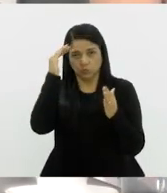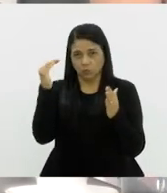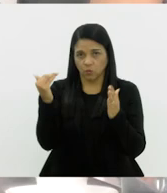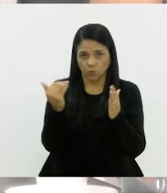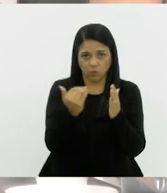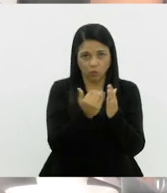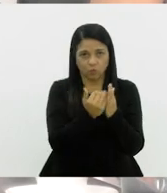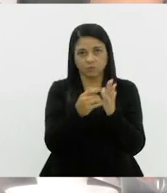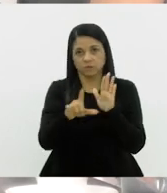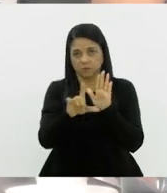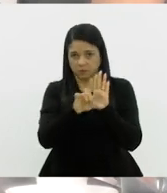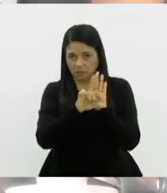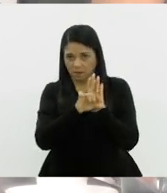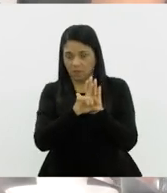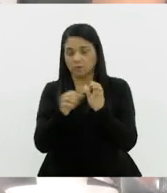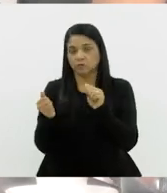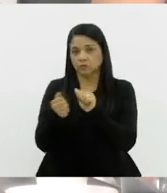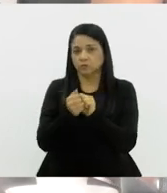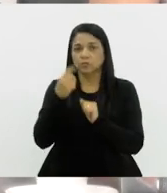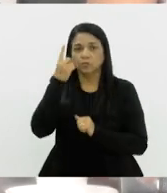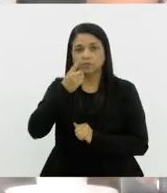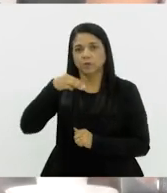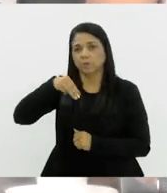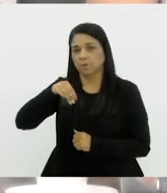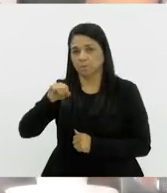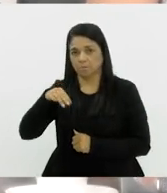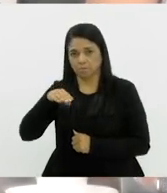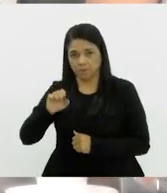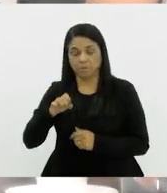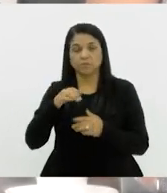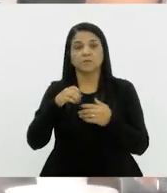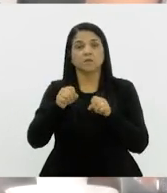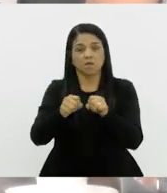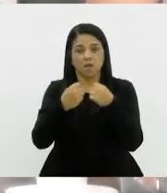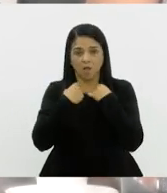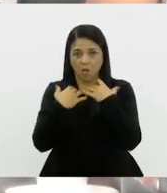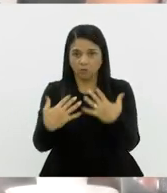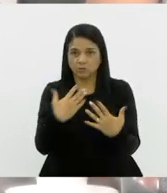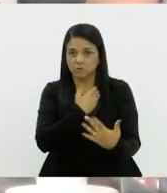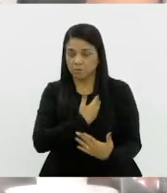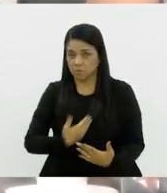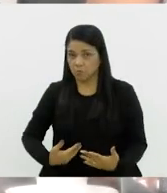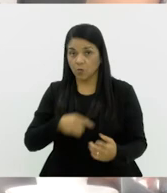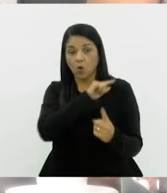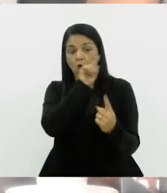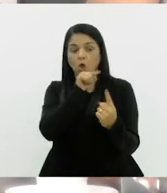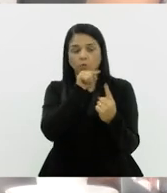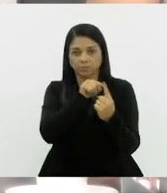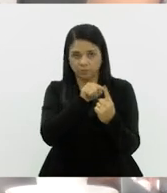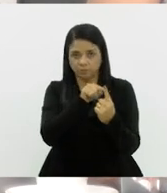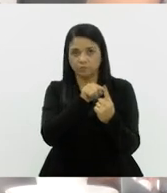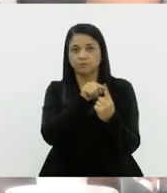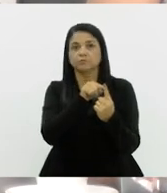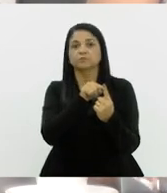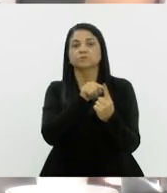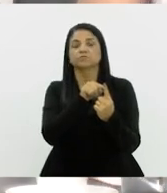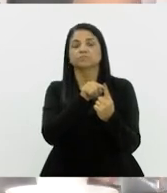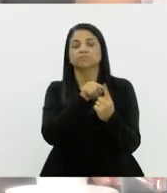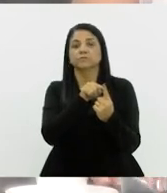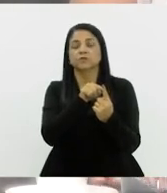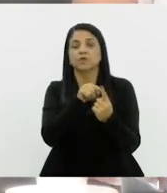deputado Carlos Mink, estabelecer essa audiência, realizar essa audiência pública, que tem por objetivo